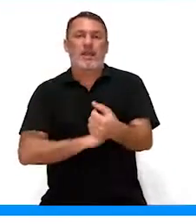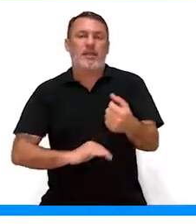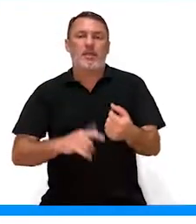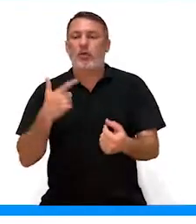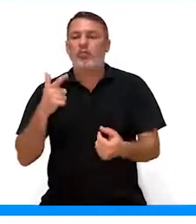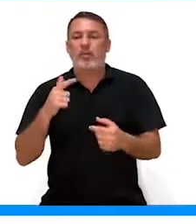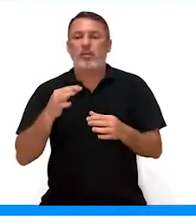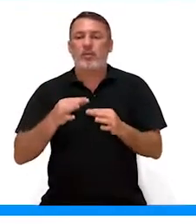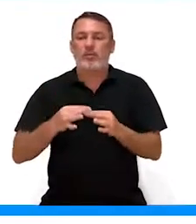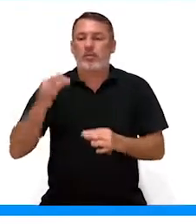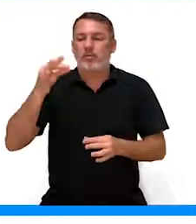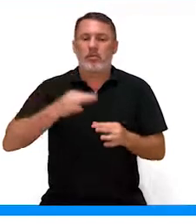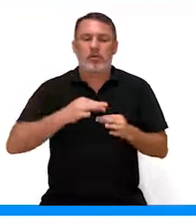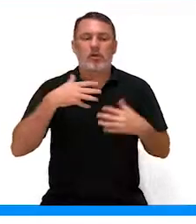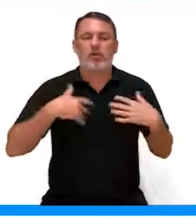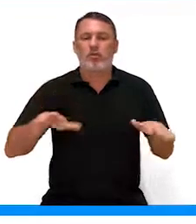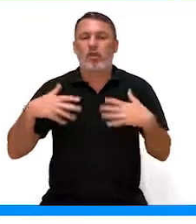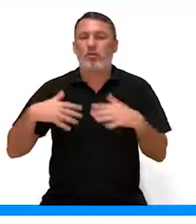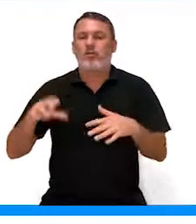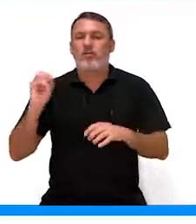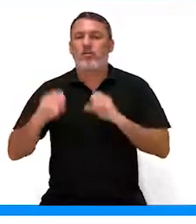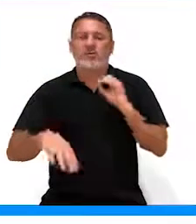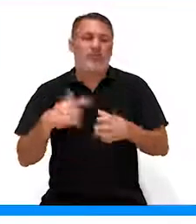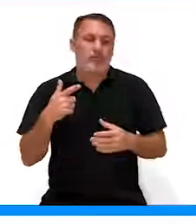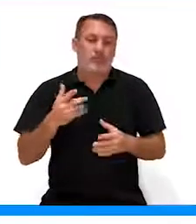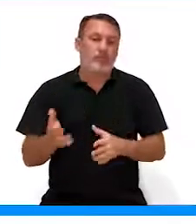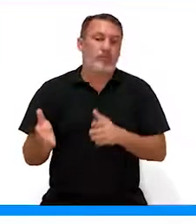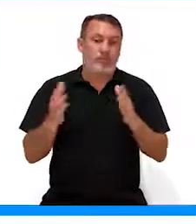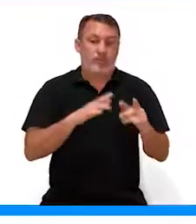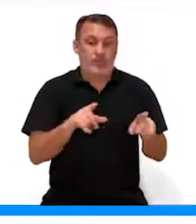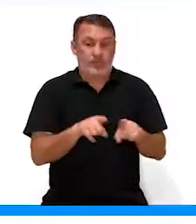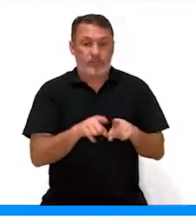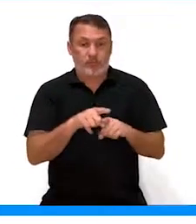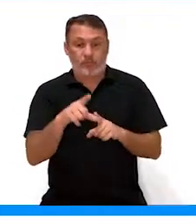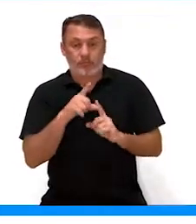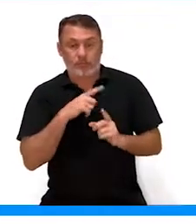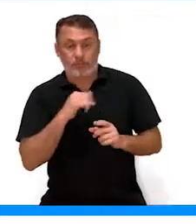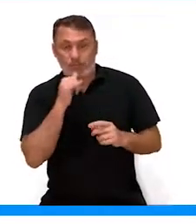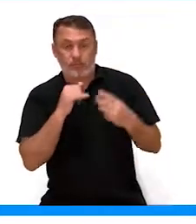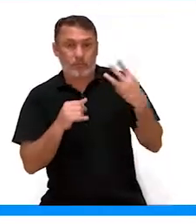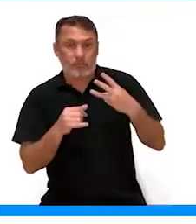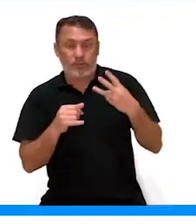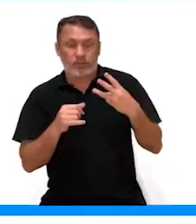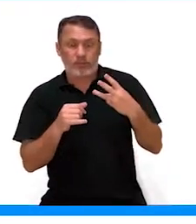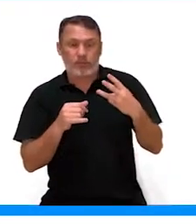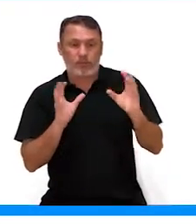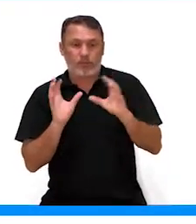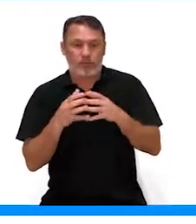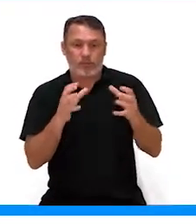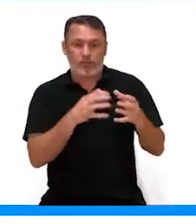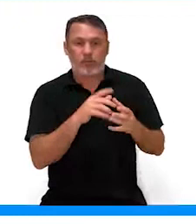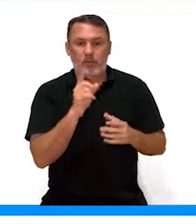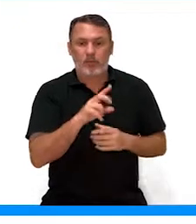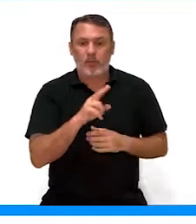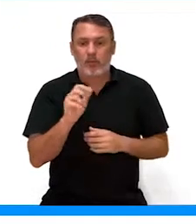liberar somente na corrente sanguínea, não tem ducto de secreção. E aí elas podem, a gente vai ter como terceira